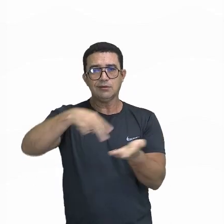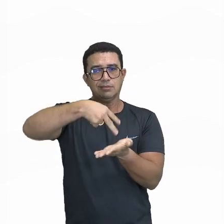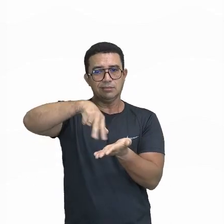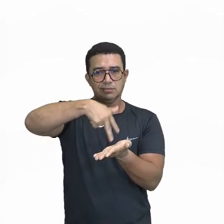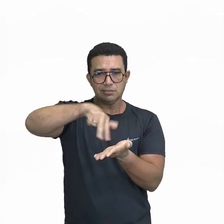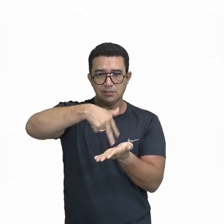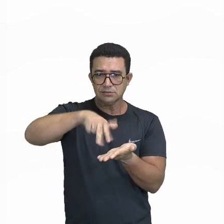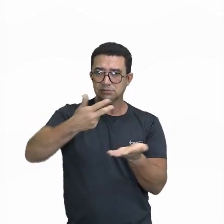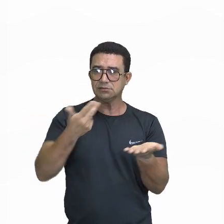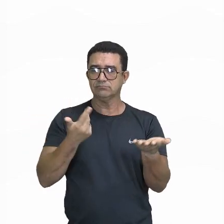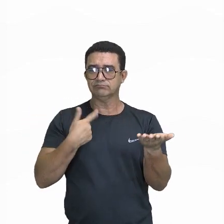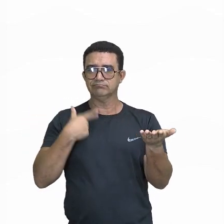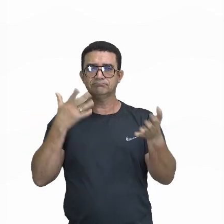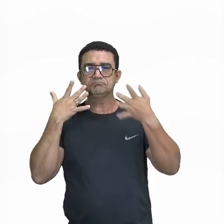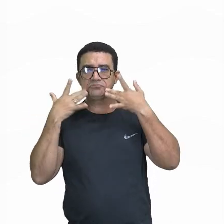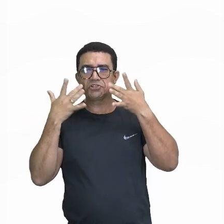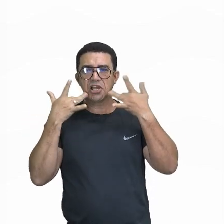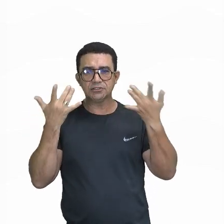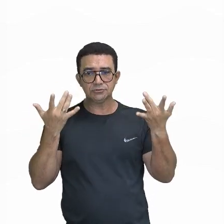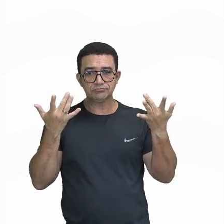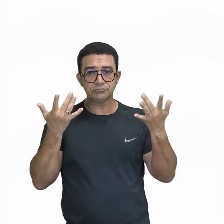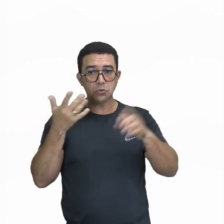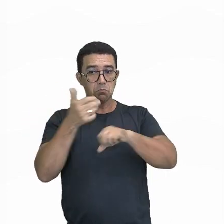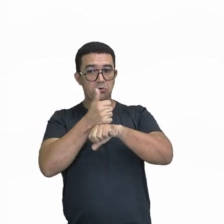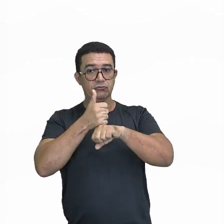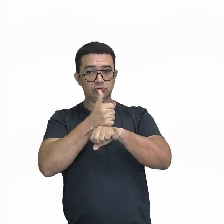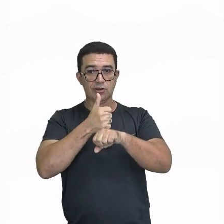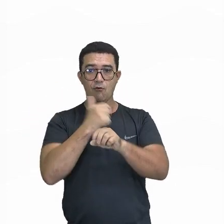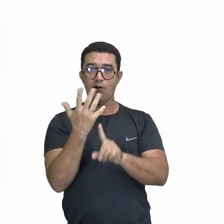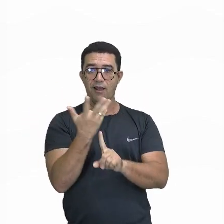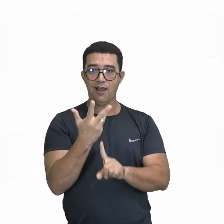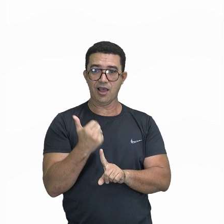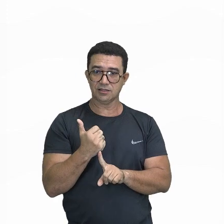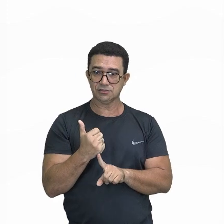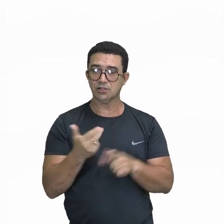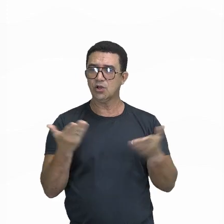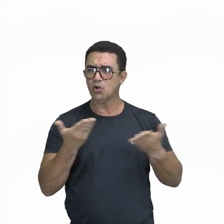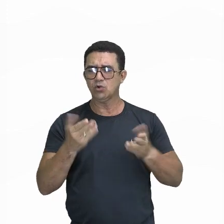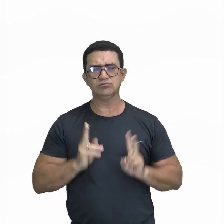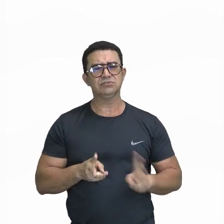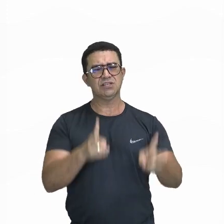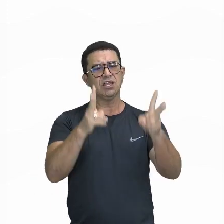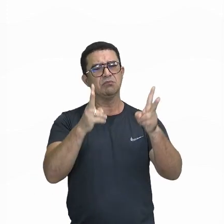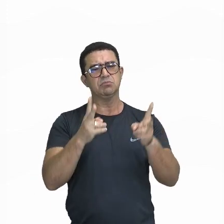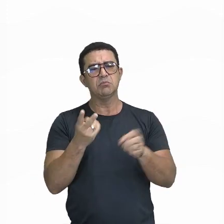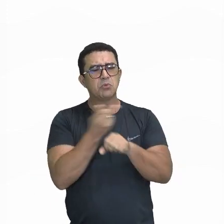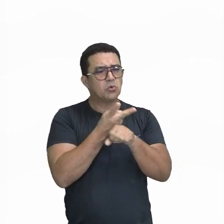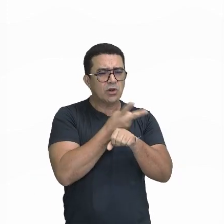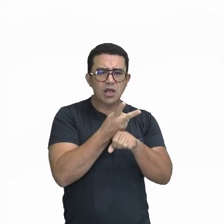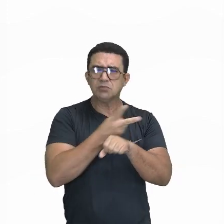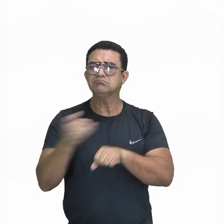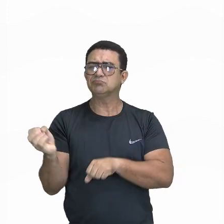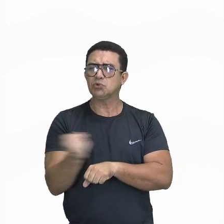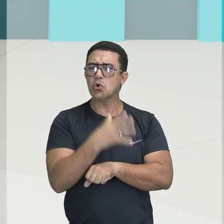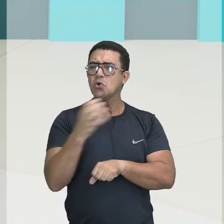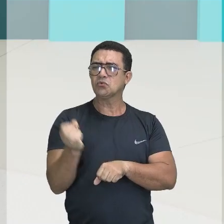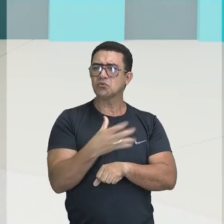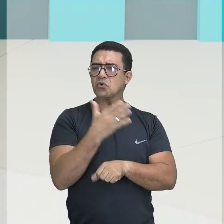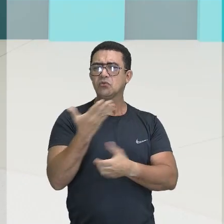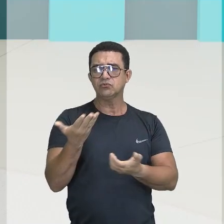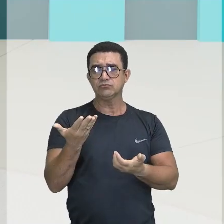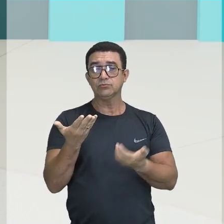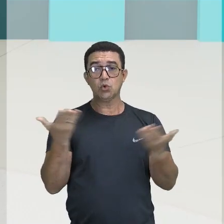no teatro. Então, o artista, hoje, ele está sempre inovando. E a gente vai mostrar para vocês